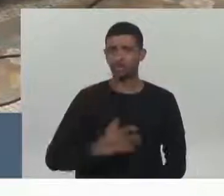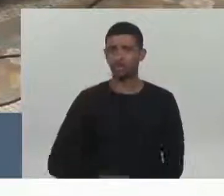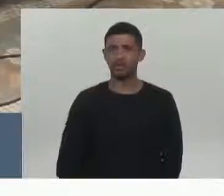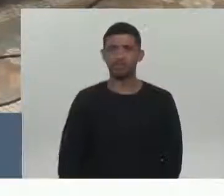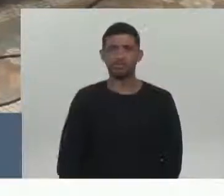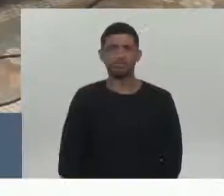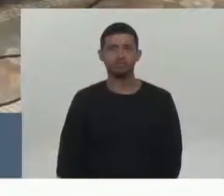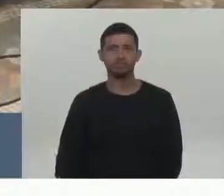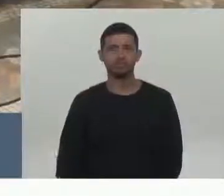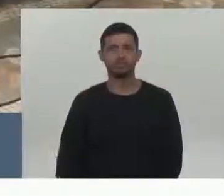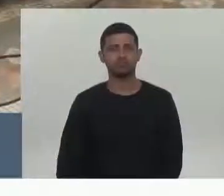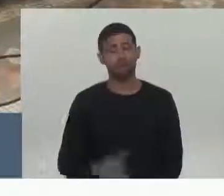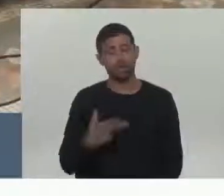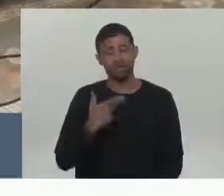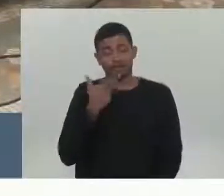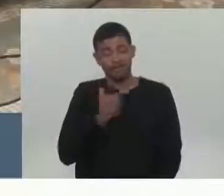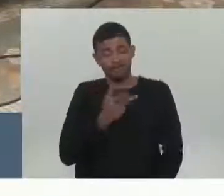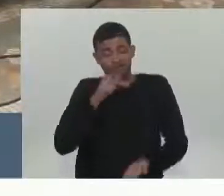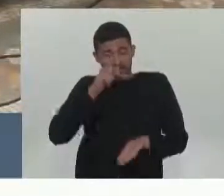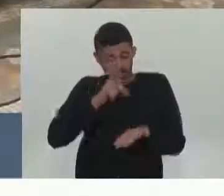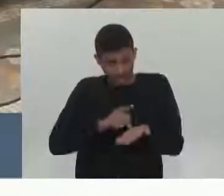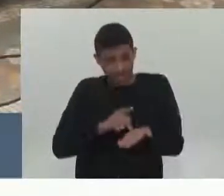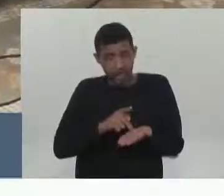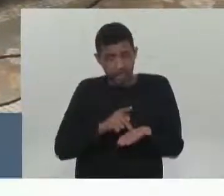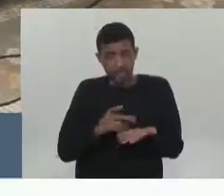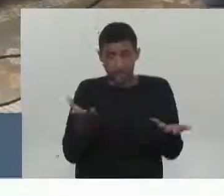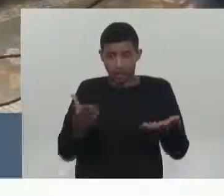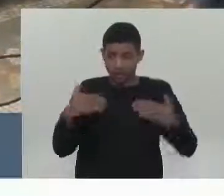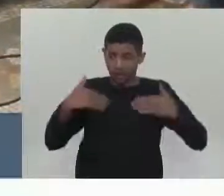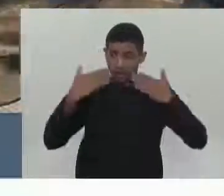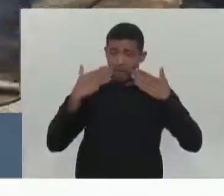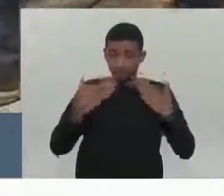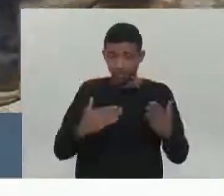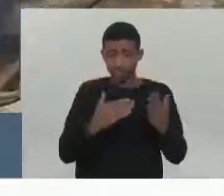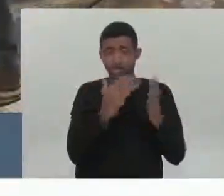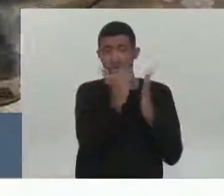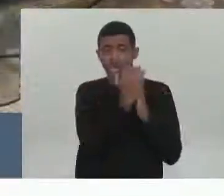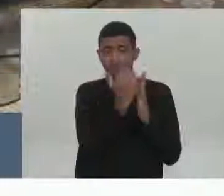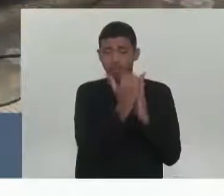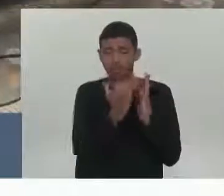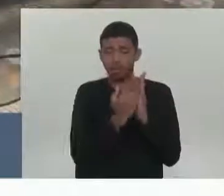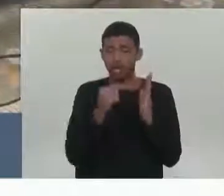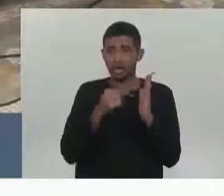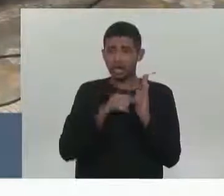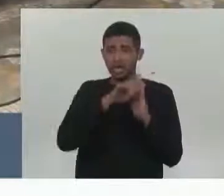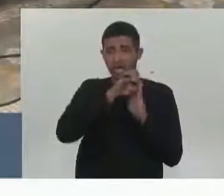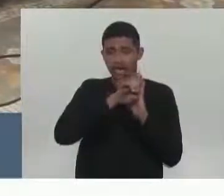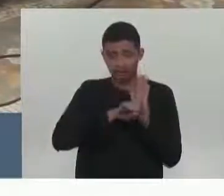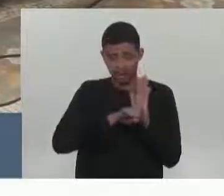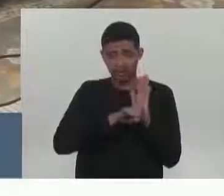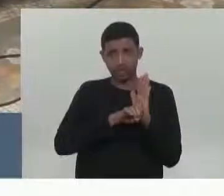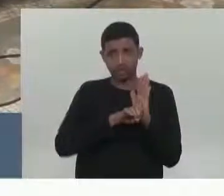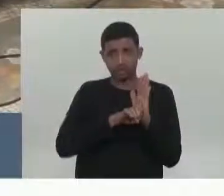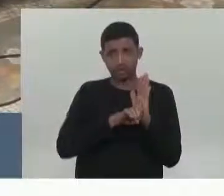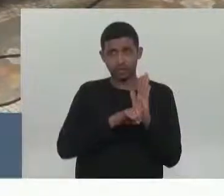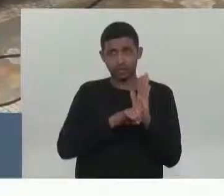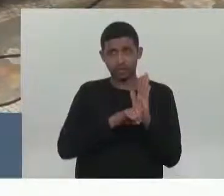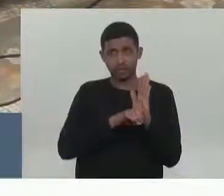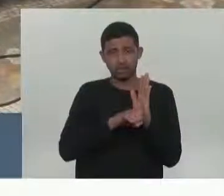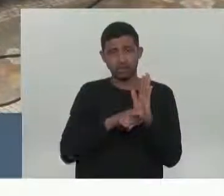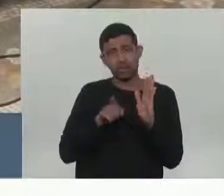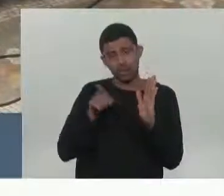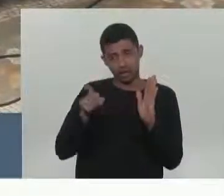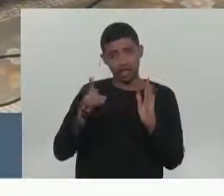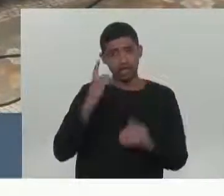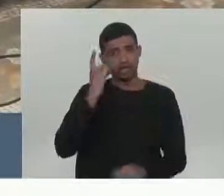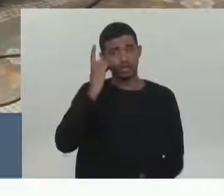E nesse sentido, eu preciso trazer aqui a emenda que o